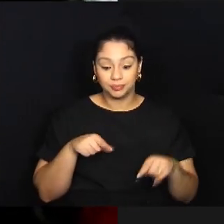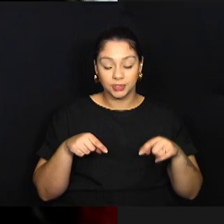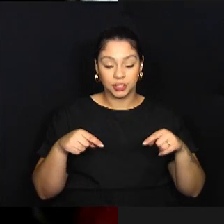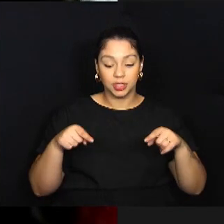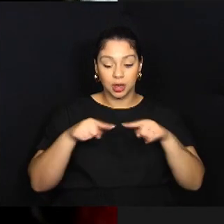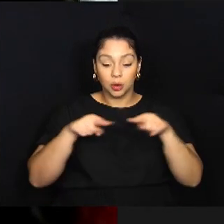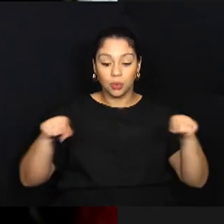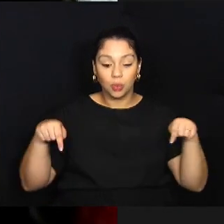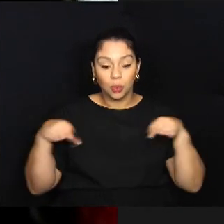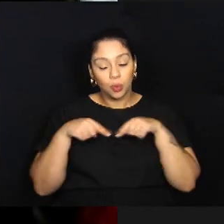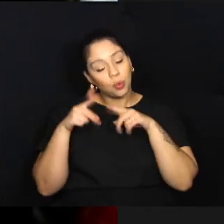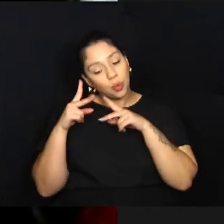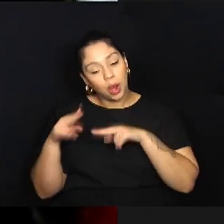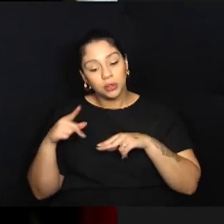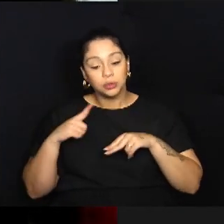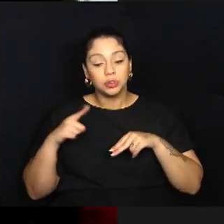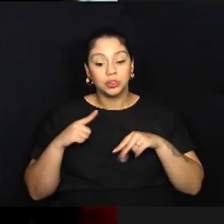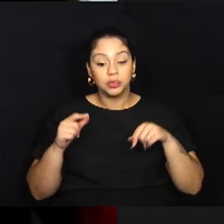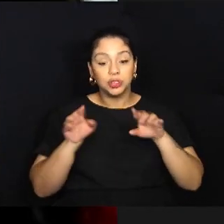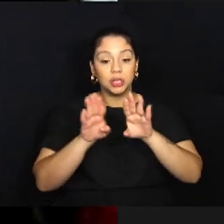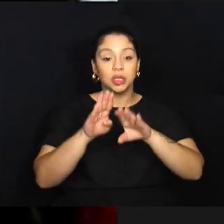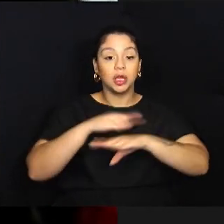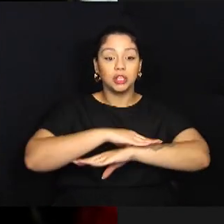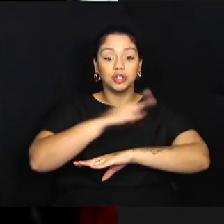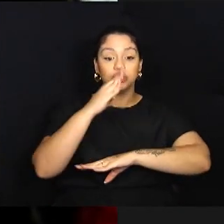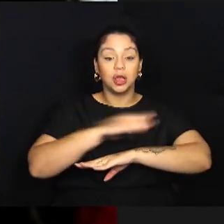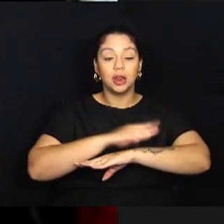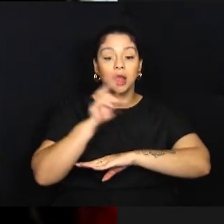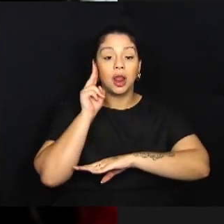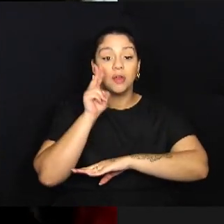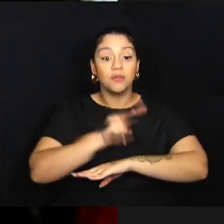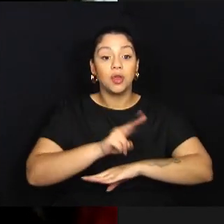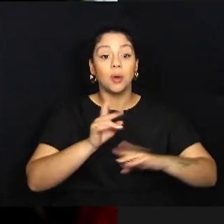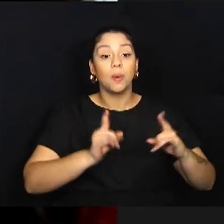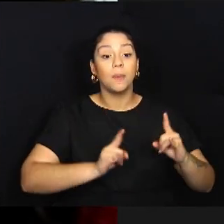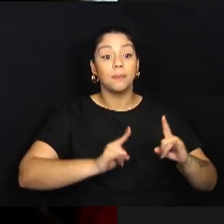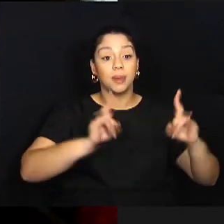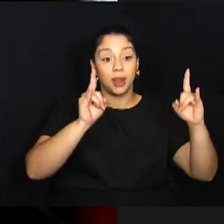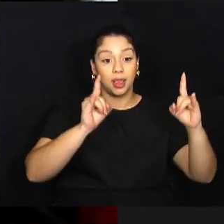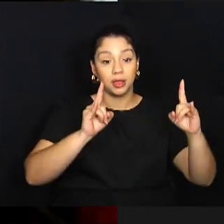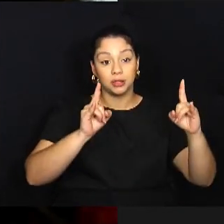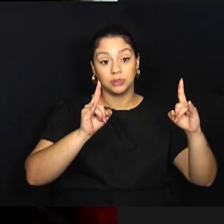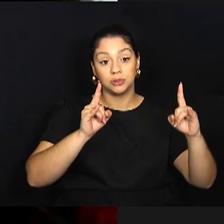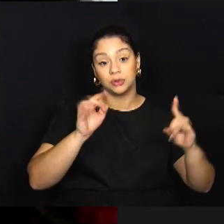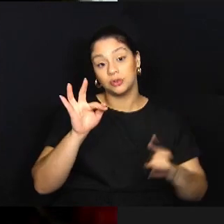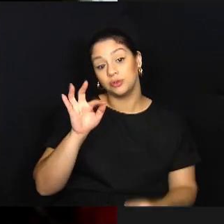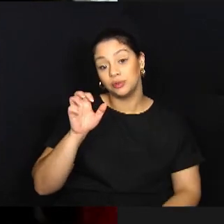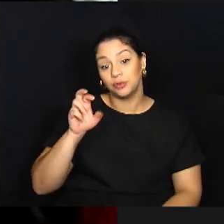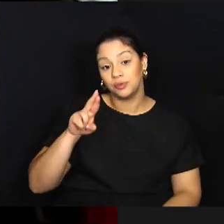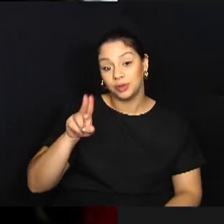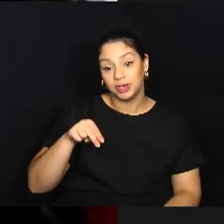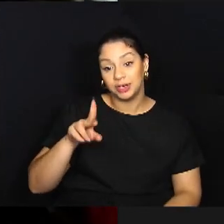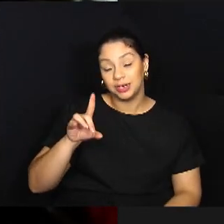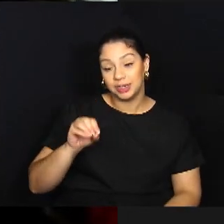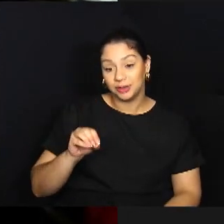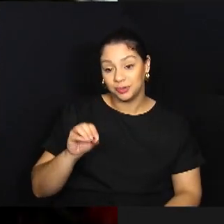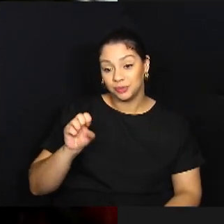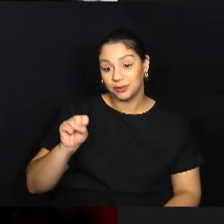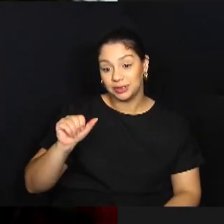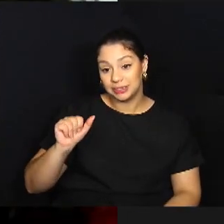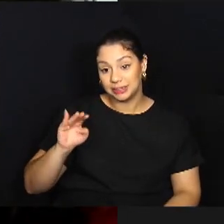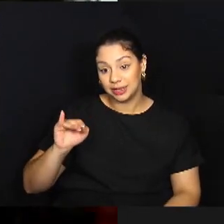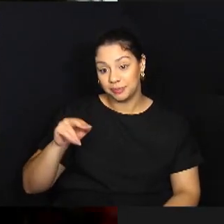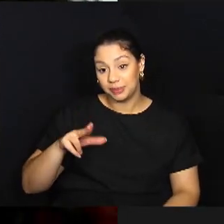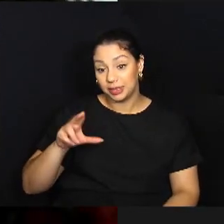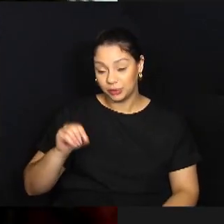hotel, a gente via o fundo do prédio do Fernando Sabino. Legal. Até fizemos foto disso, né? Eu acho que